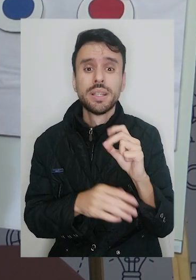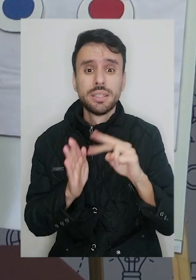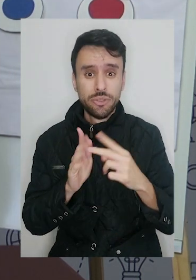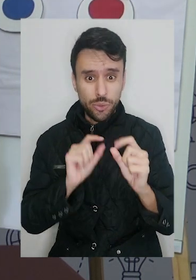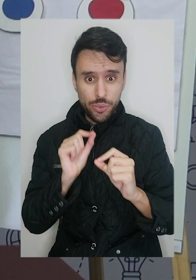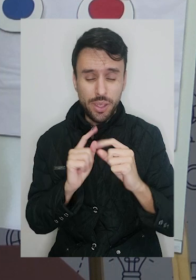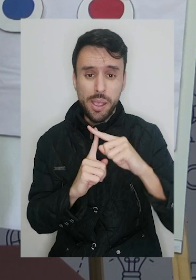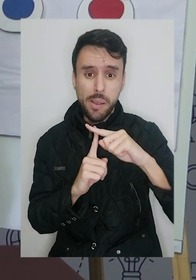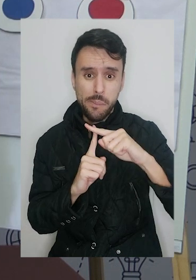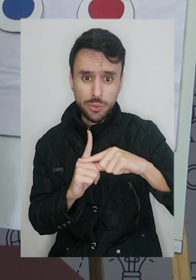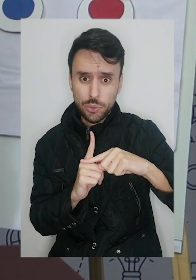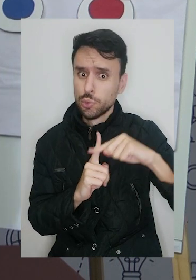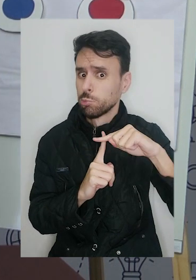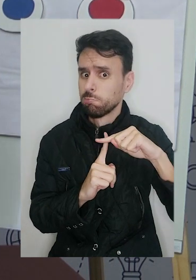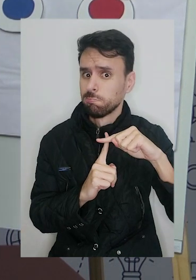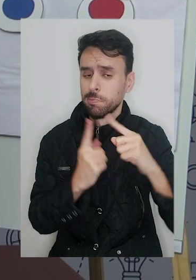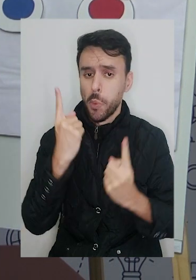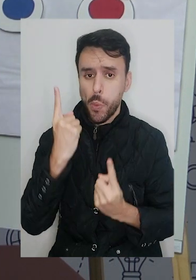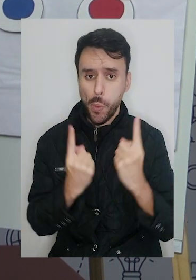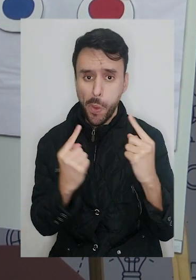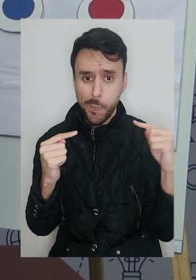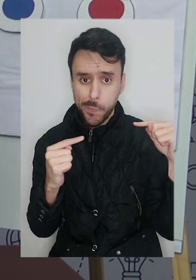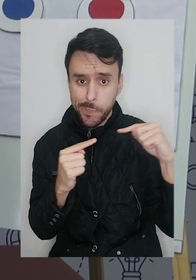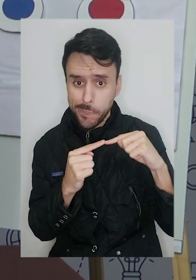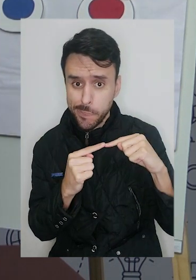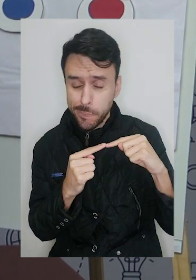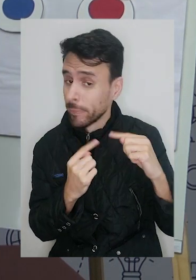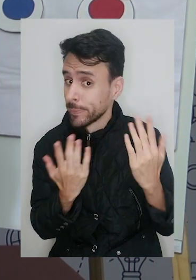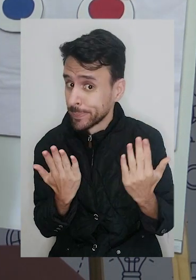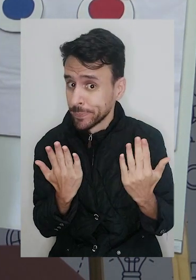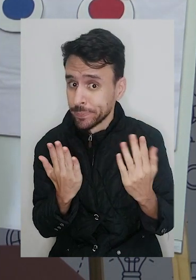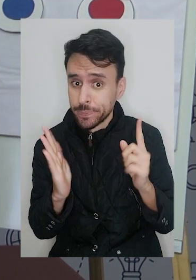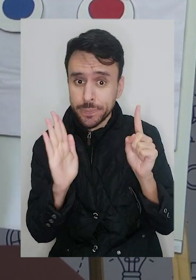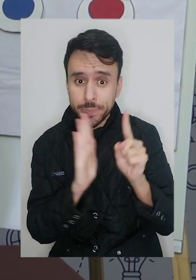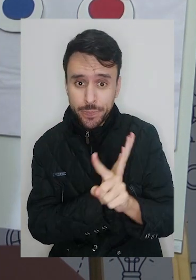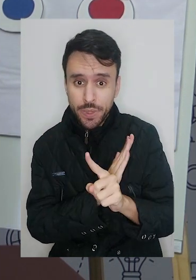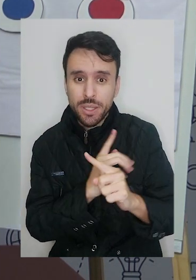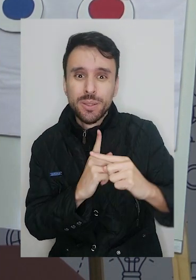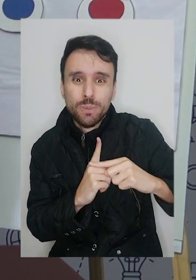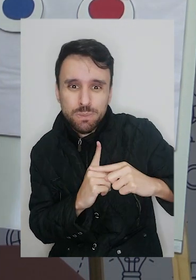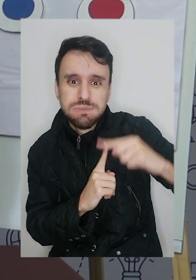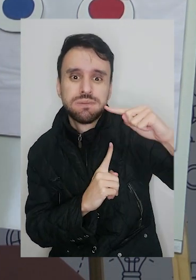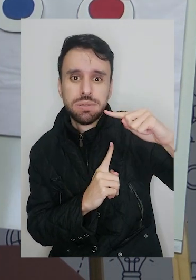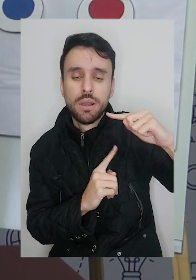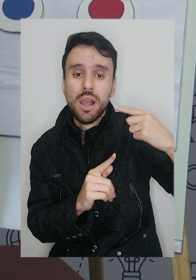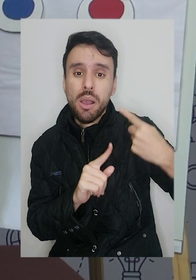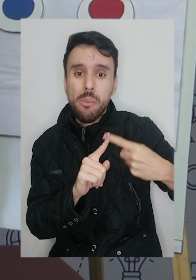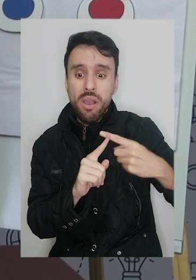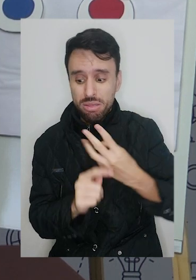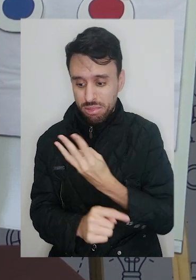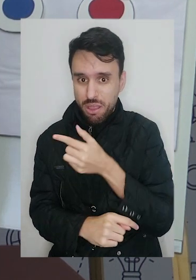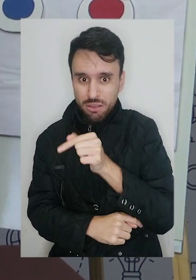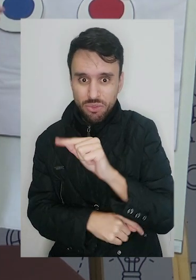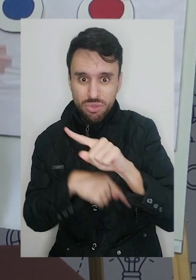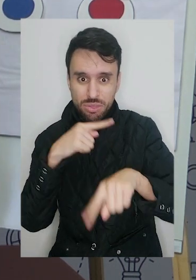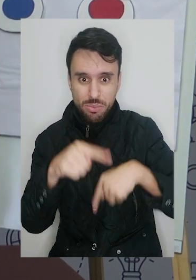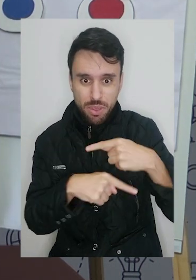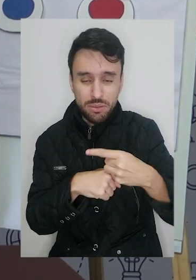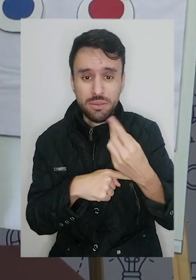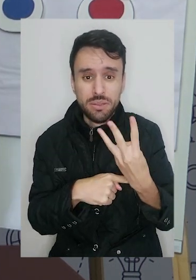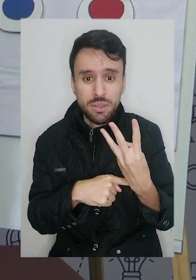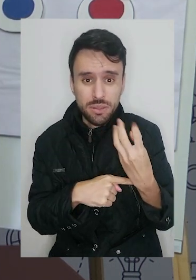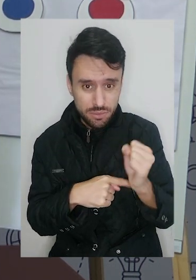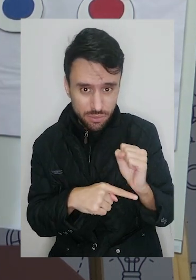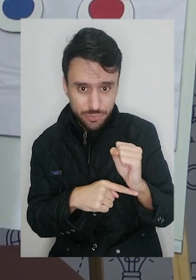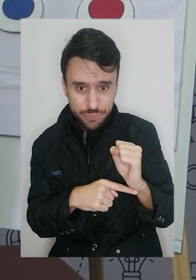dela baixou ou subiu? A temperatura dela subiu, né? Ela estava com 37 e depois ela